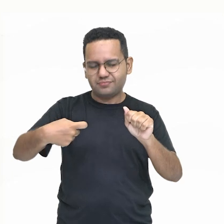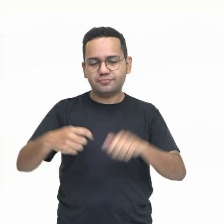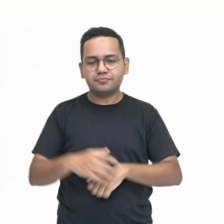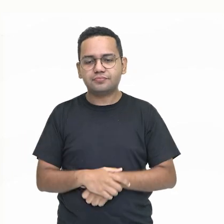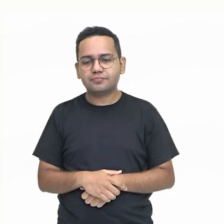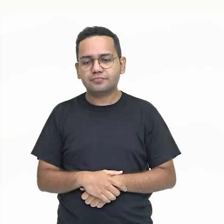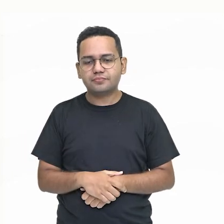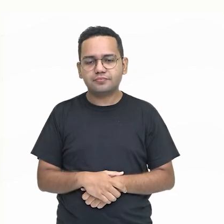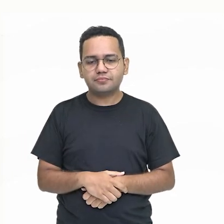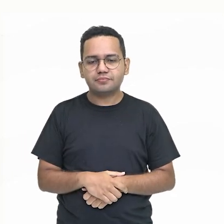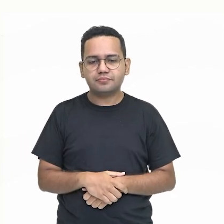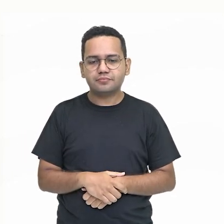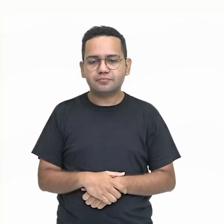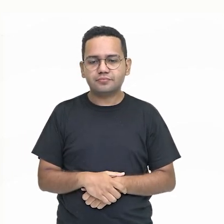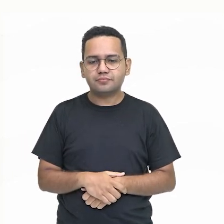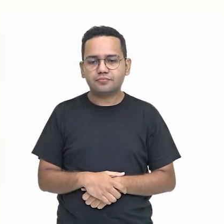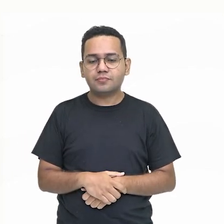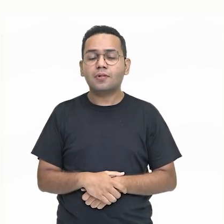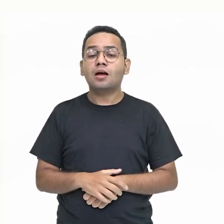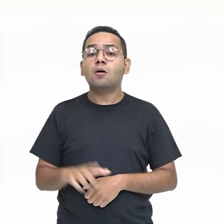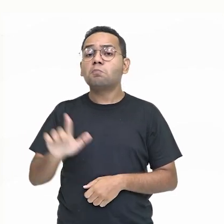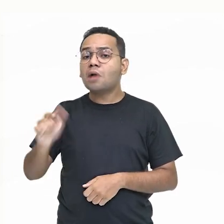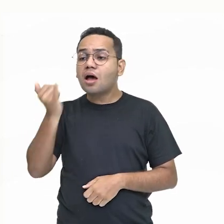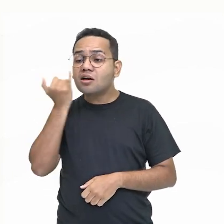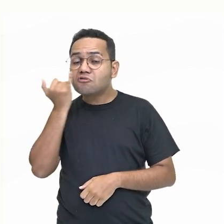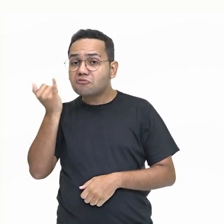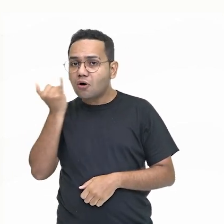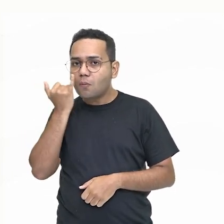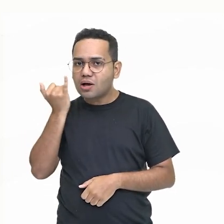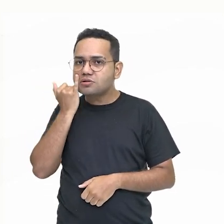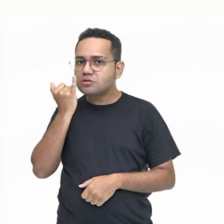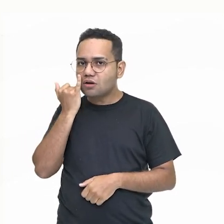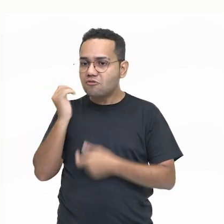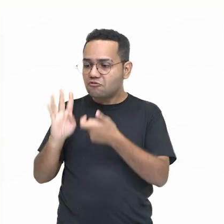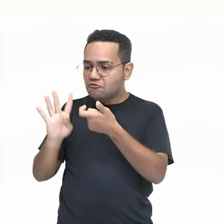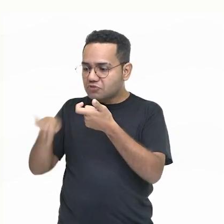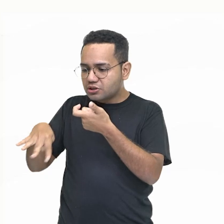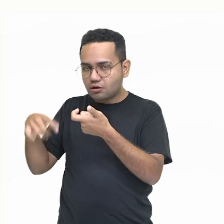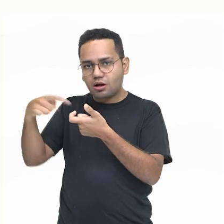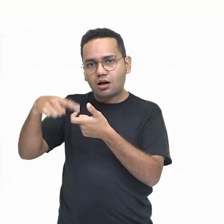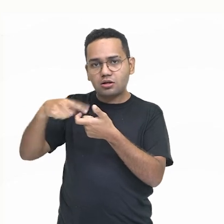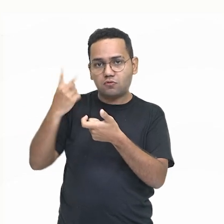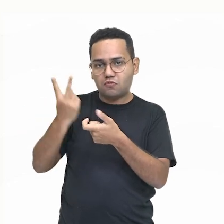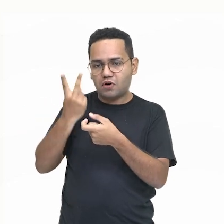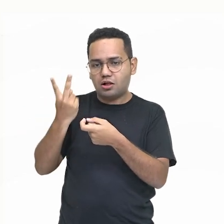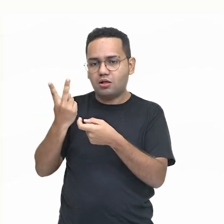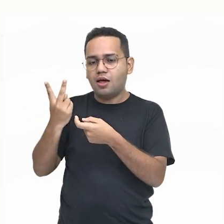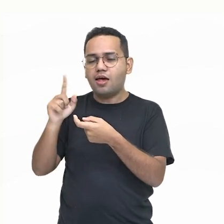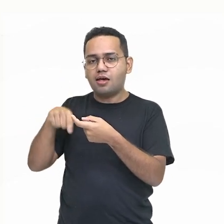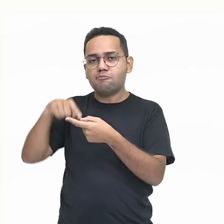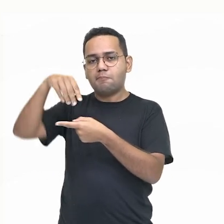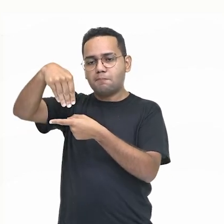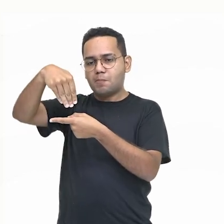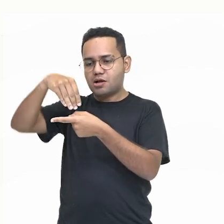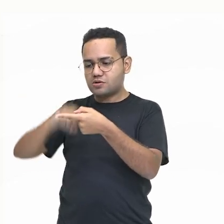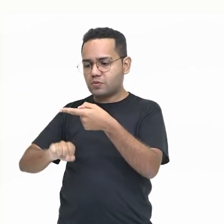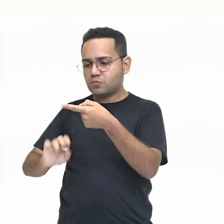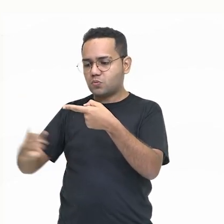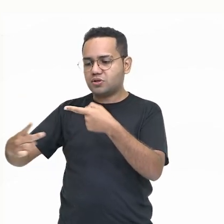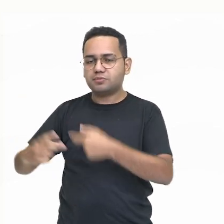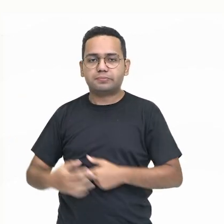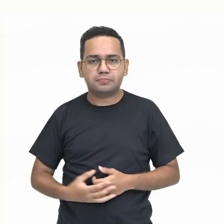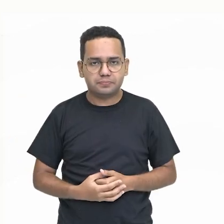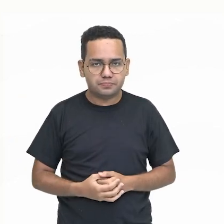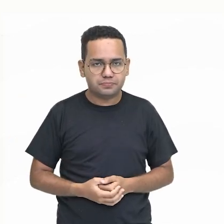em módulo da aceleração e a sua unidade é metros por segundo